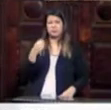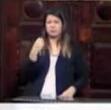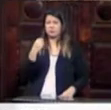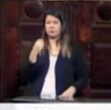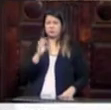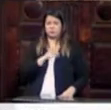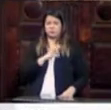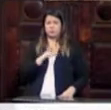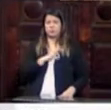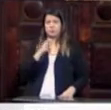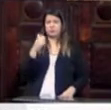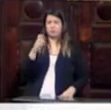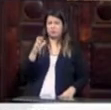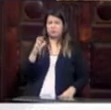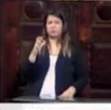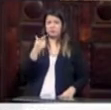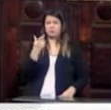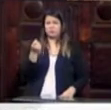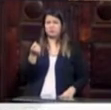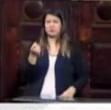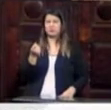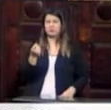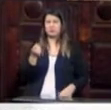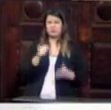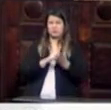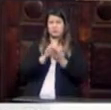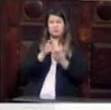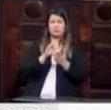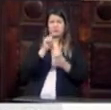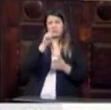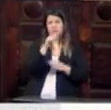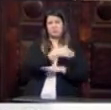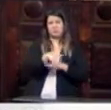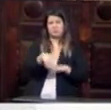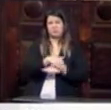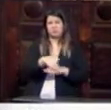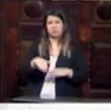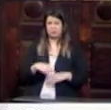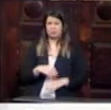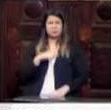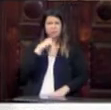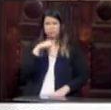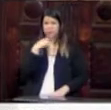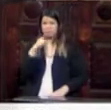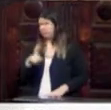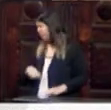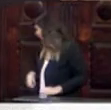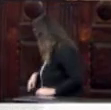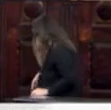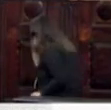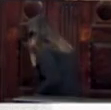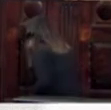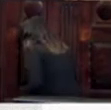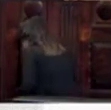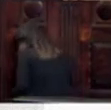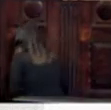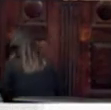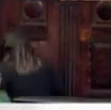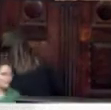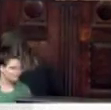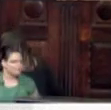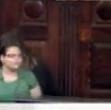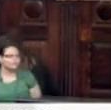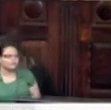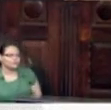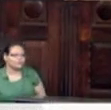policial que tenha 15, 20 autos de resistência estar na rua, trabalhando normalmente. Não é possível, a não ser que a gente considere que nossos filhos